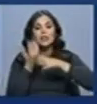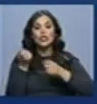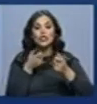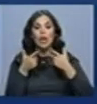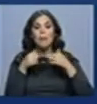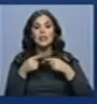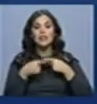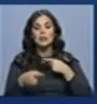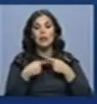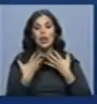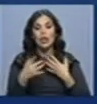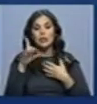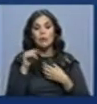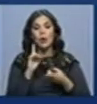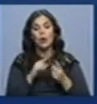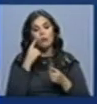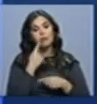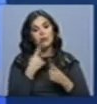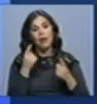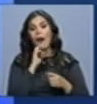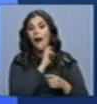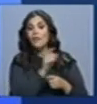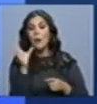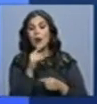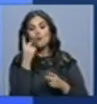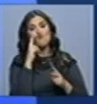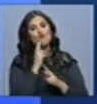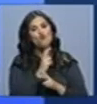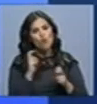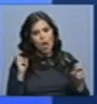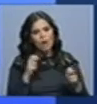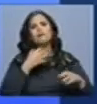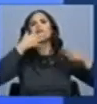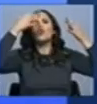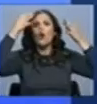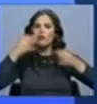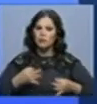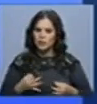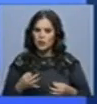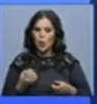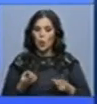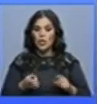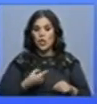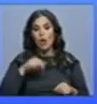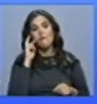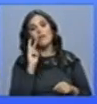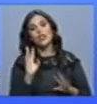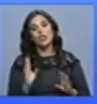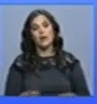esta semana também ficou marcada pelo anúncio de uma outra detecção, de uma confirmação notável, que é aquilo que nós já estamos a ver nas